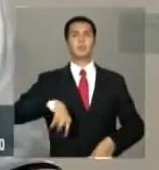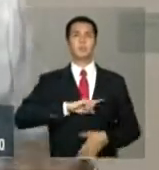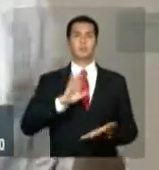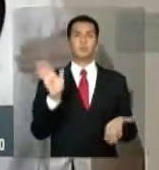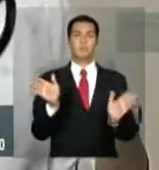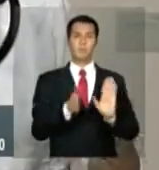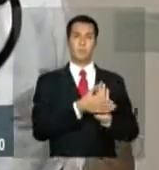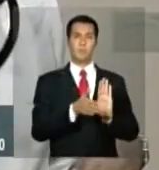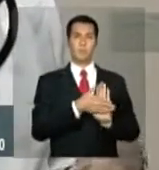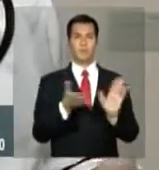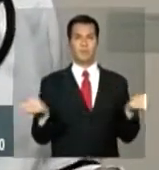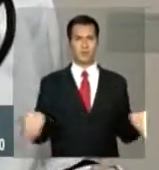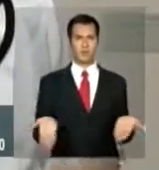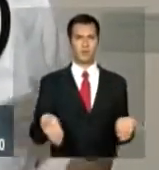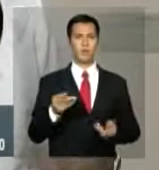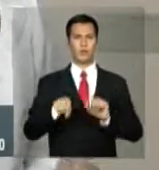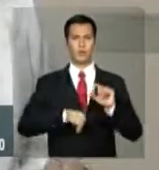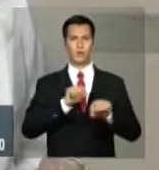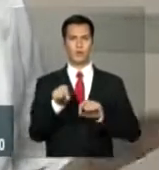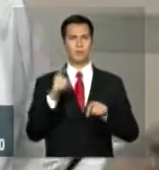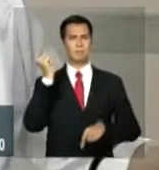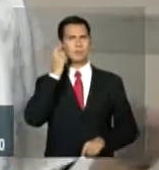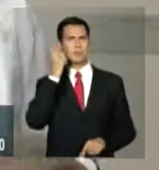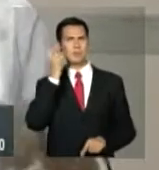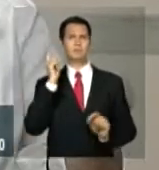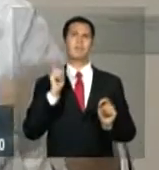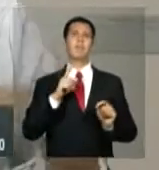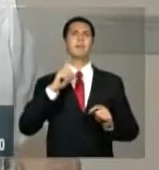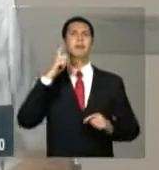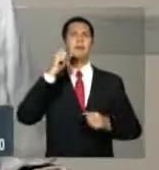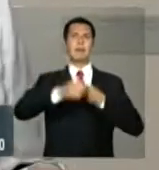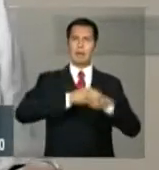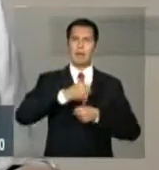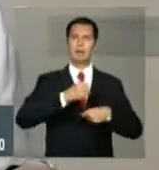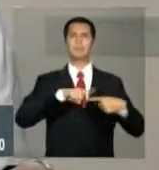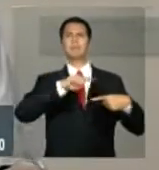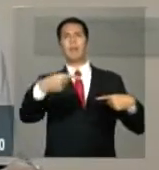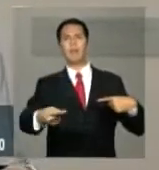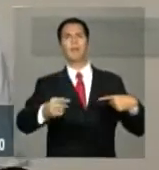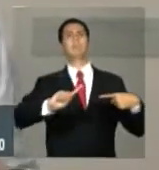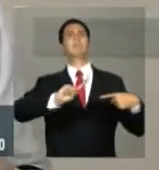Que só não dá mais para ficar prorrogando, que é quando você dá um cheque em branco.